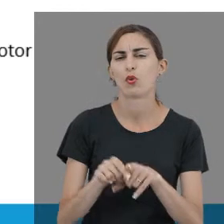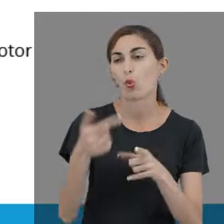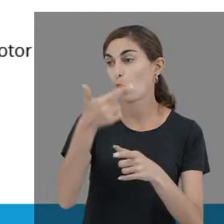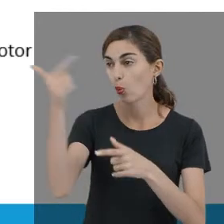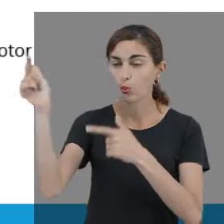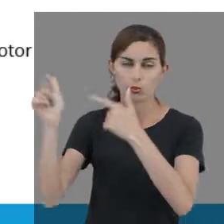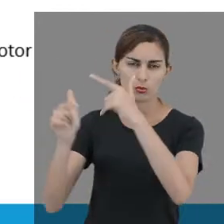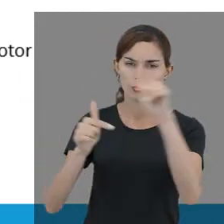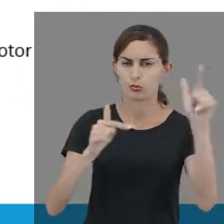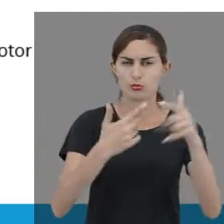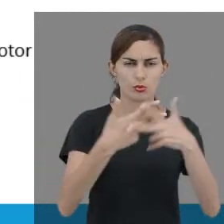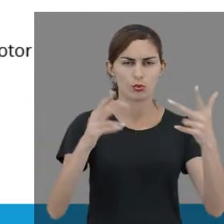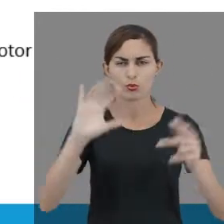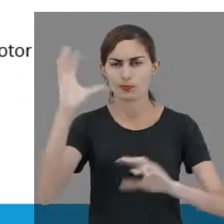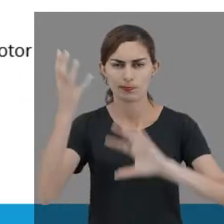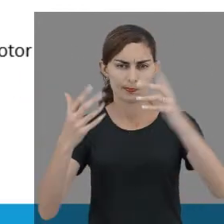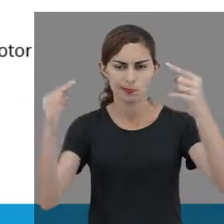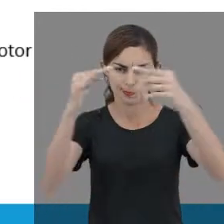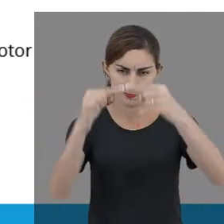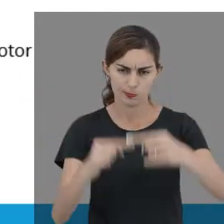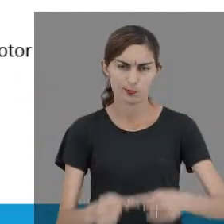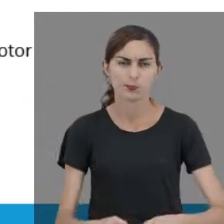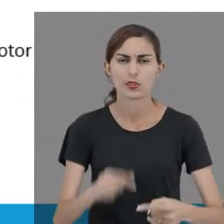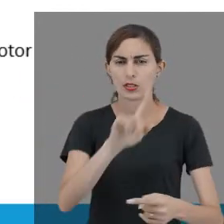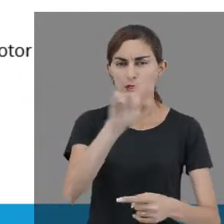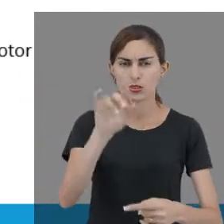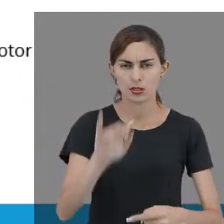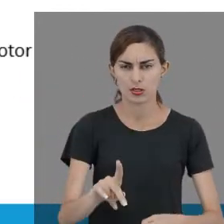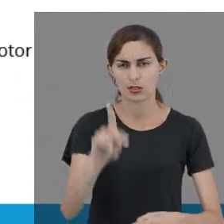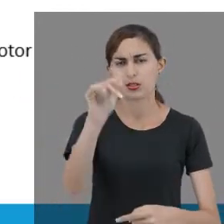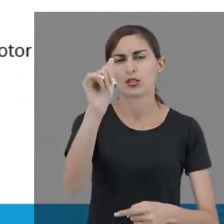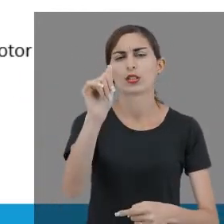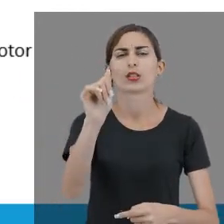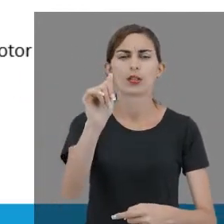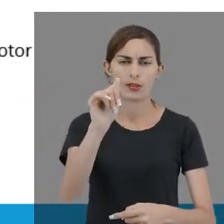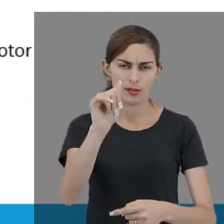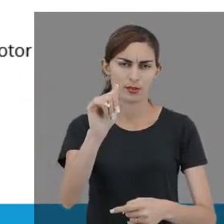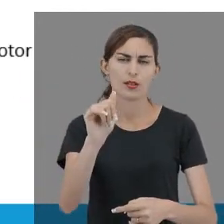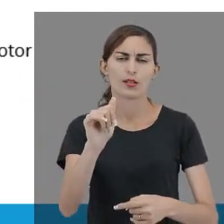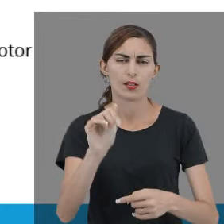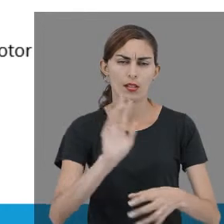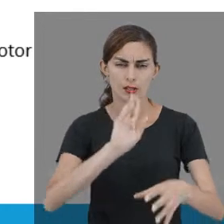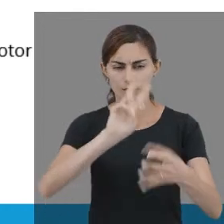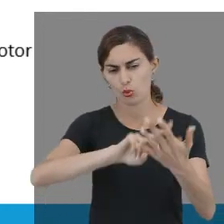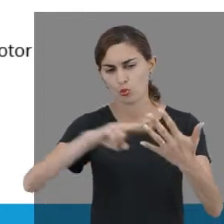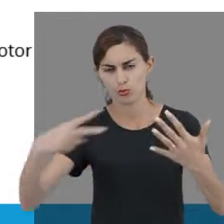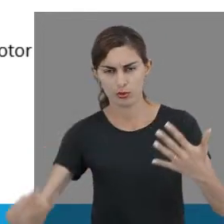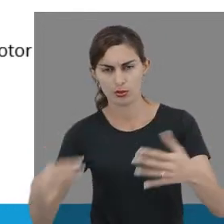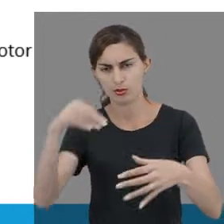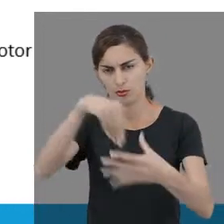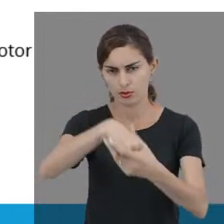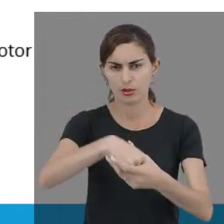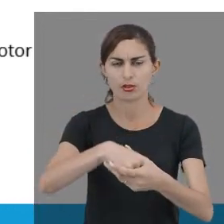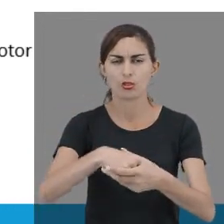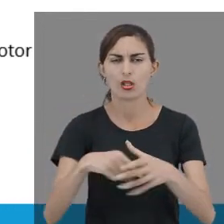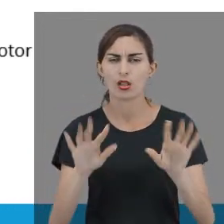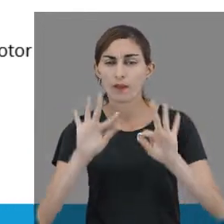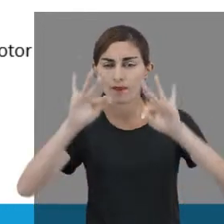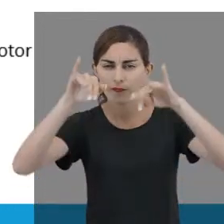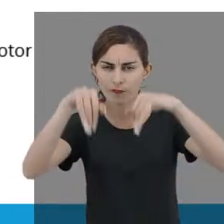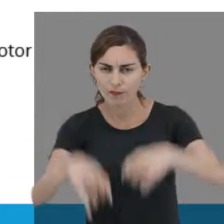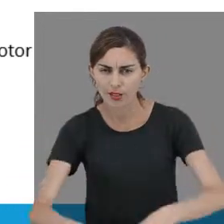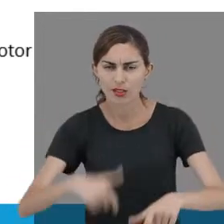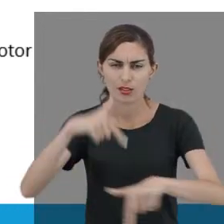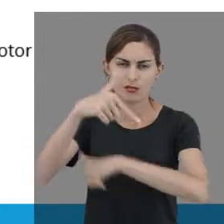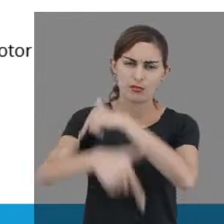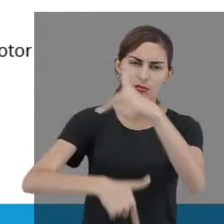olhar também outros eventos que estão relacionados a isso, e o Zika, né, contido nesse